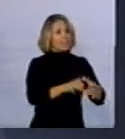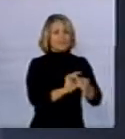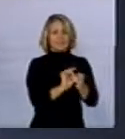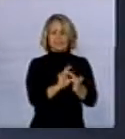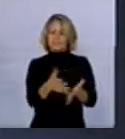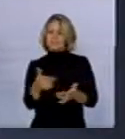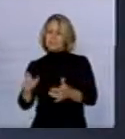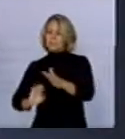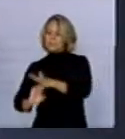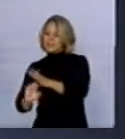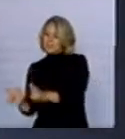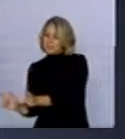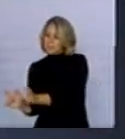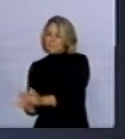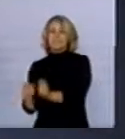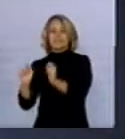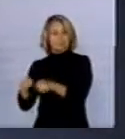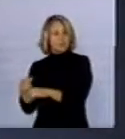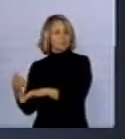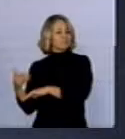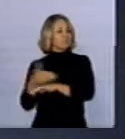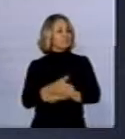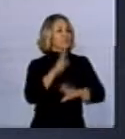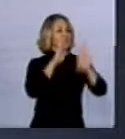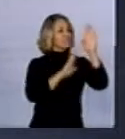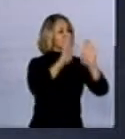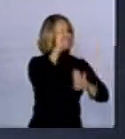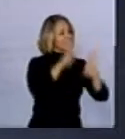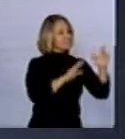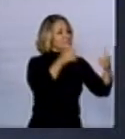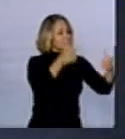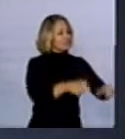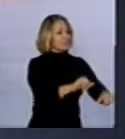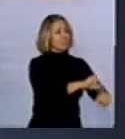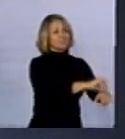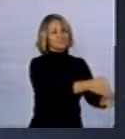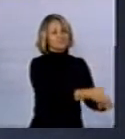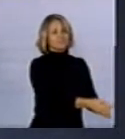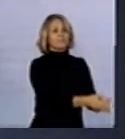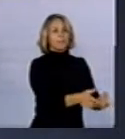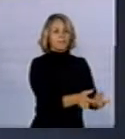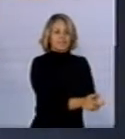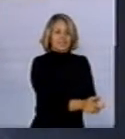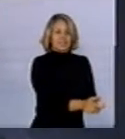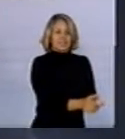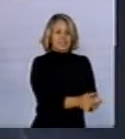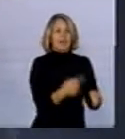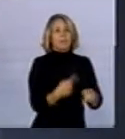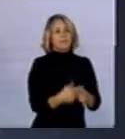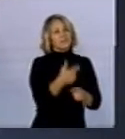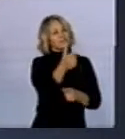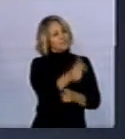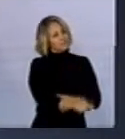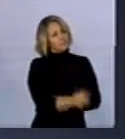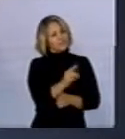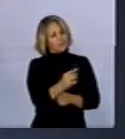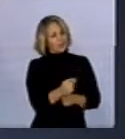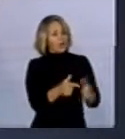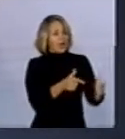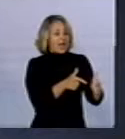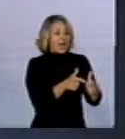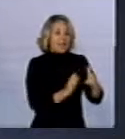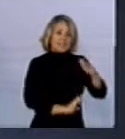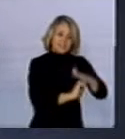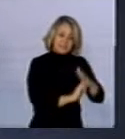pequenas entrem em certames licitatórios nos centros médios e pequenos. E por que isso interessa? De novo, são elas que produzem o